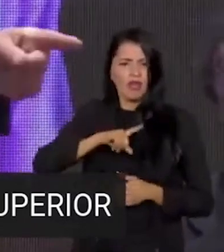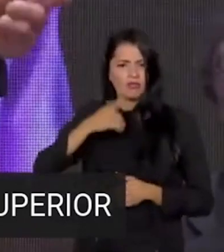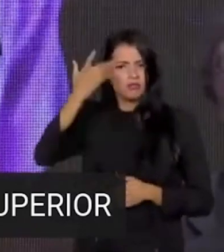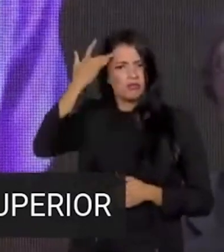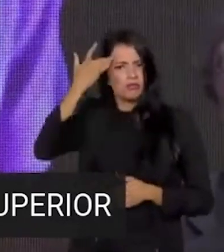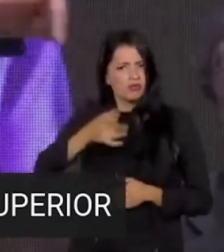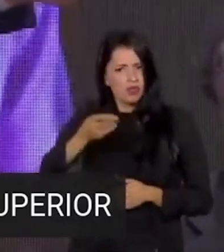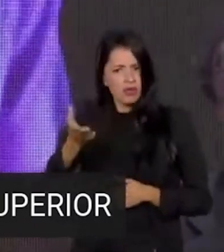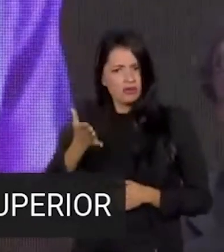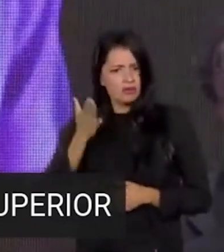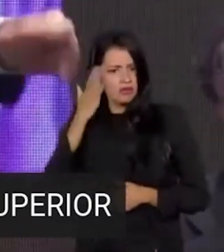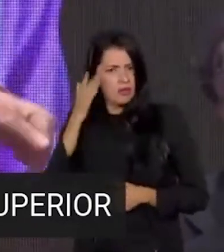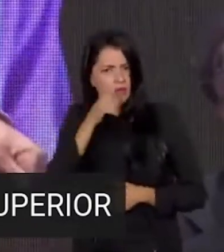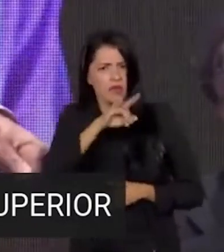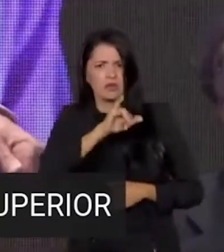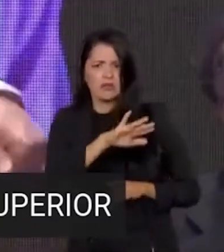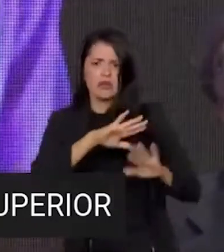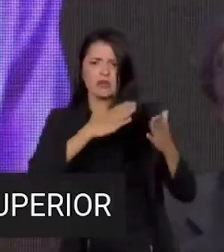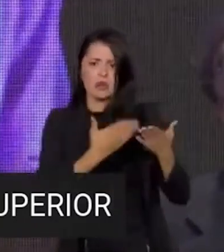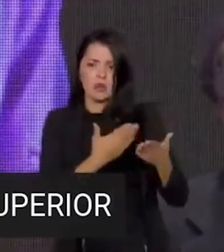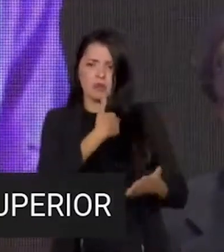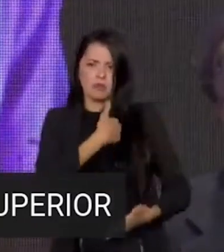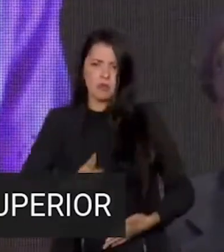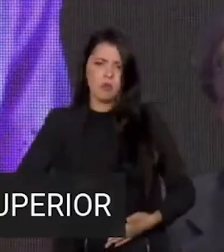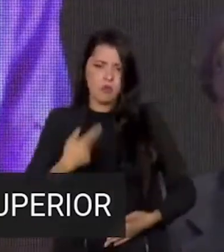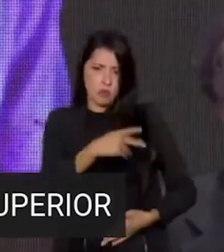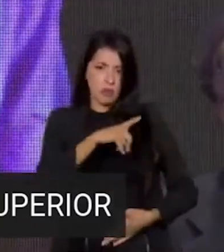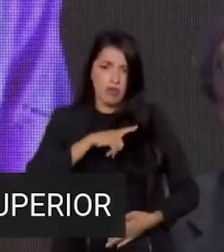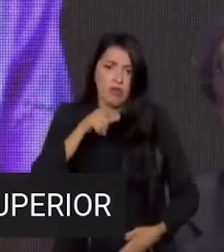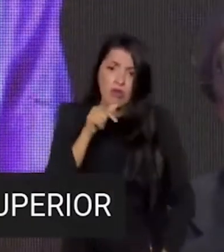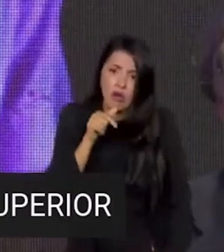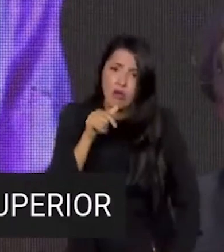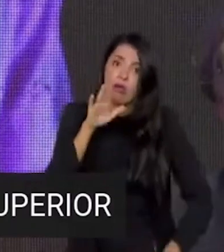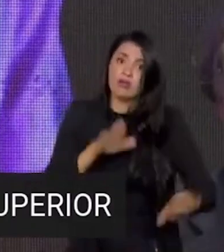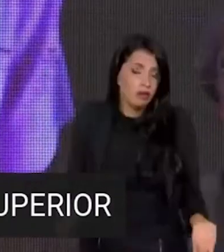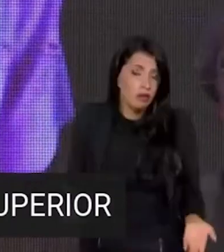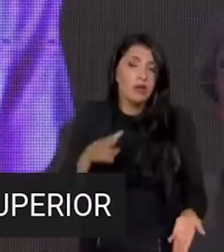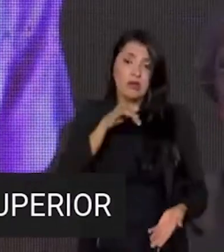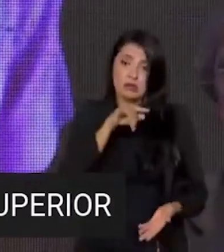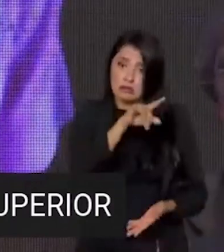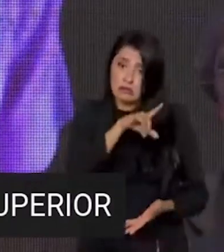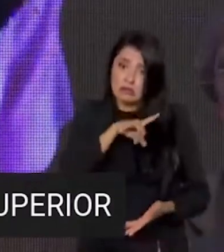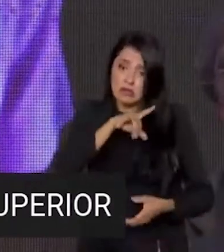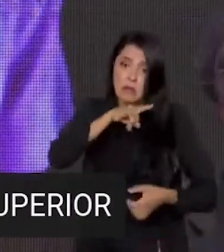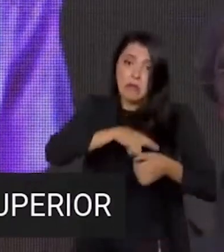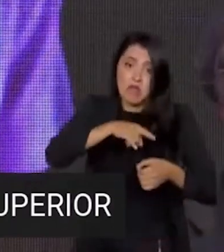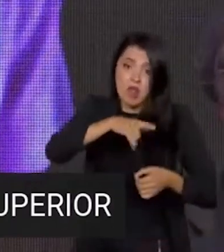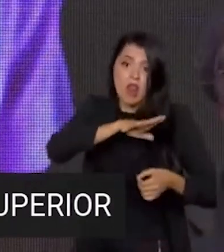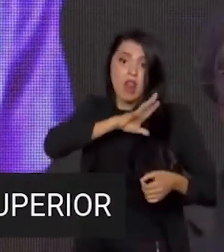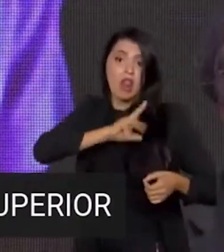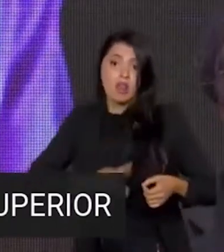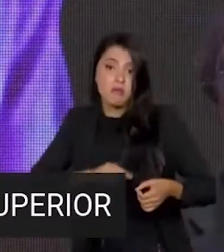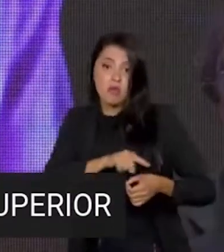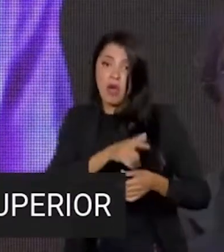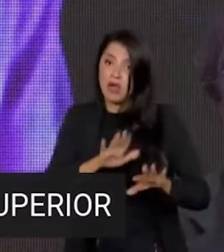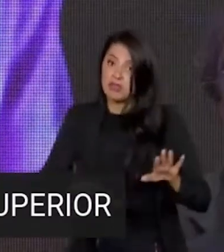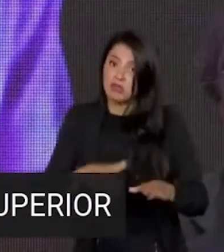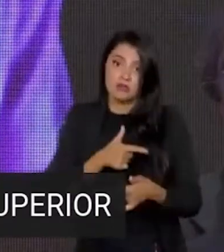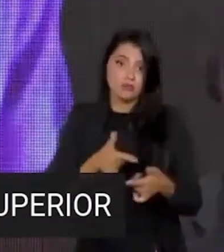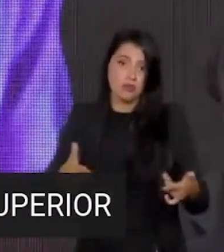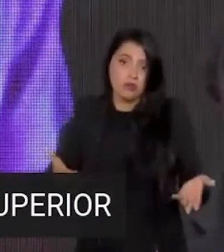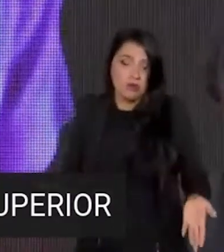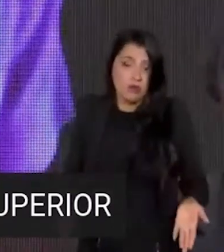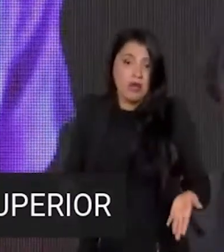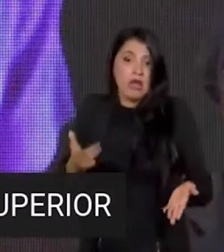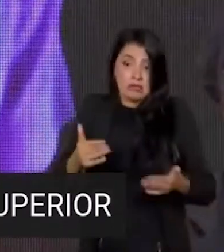se a escola pública deste país tem água, muitas vezes não tem. Se está limpa, muitas vezes não tem. Se a